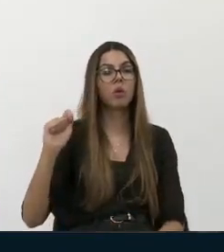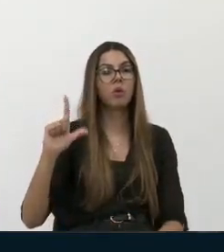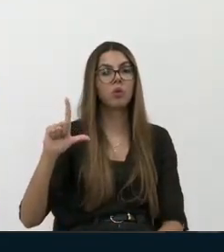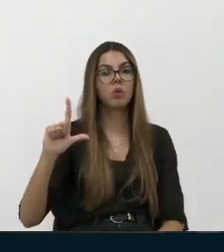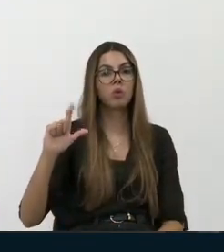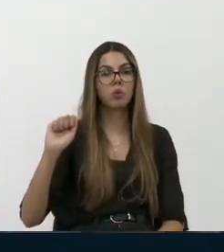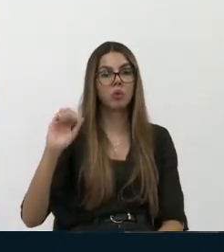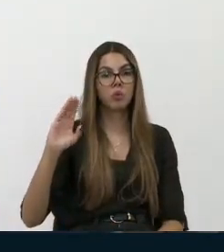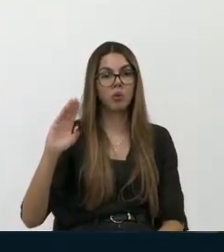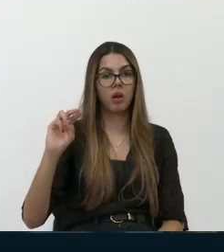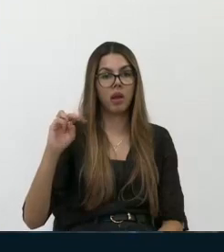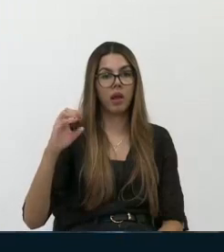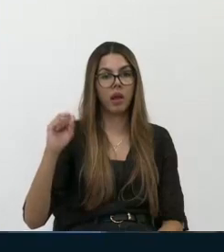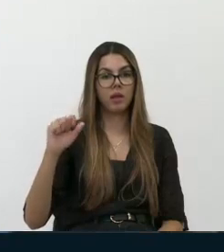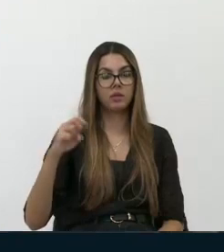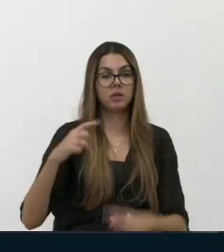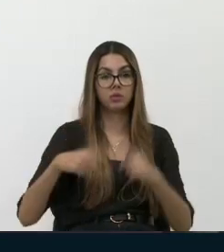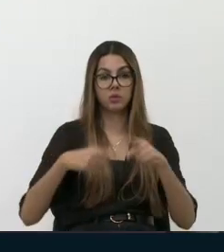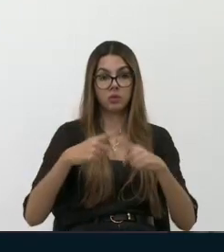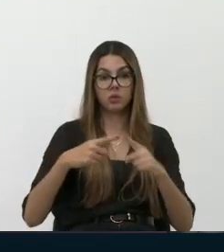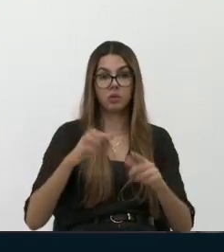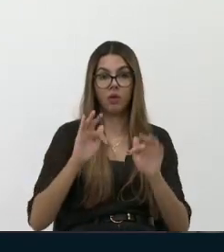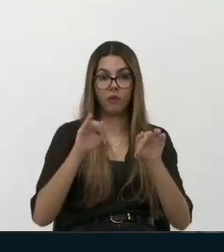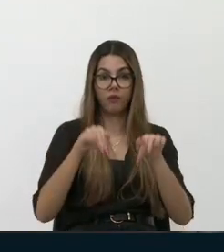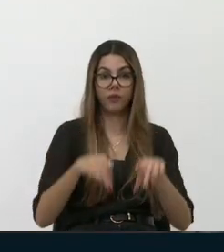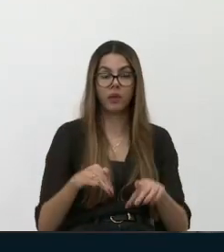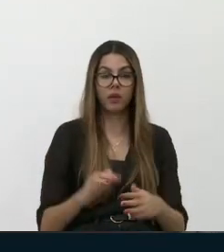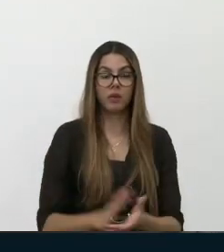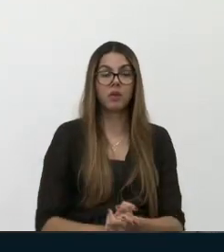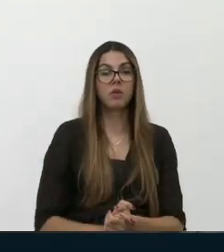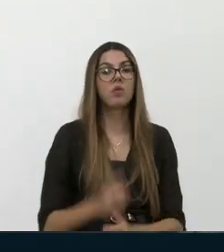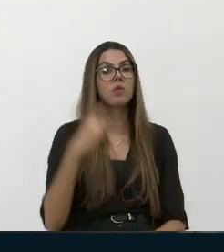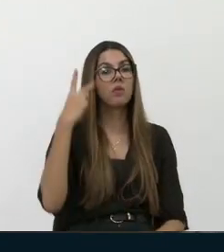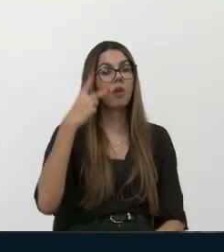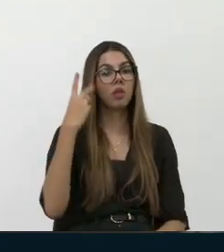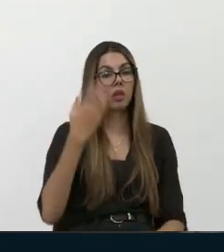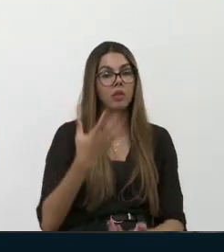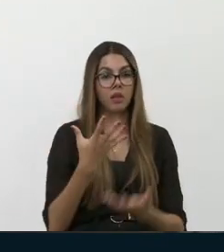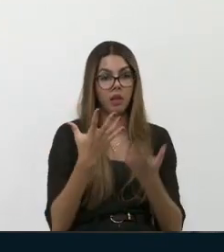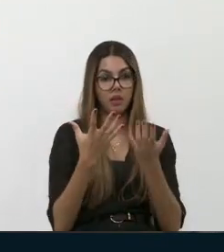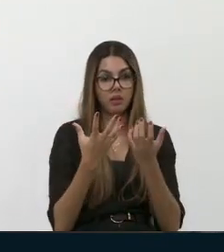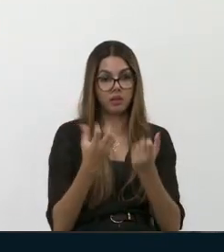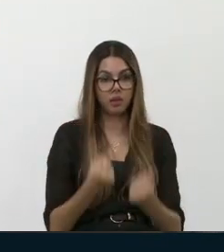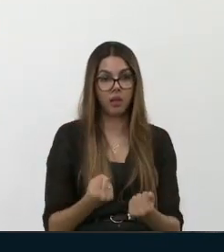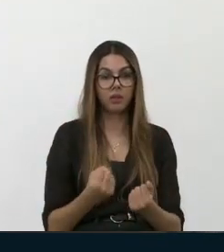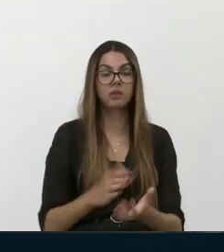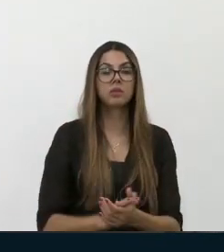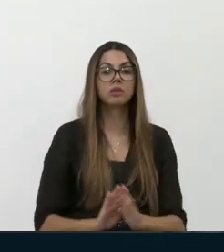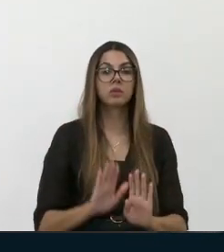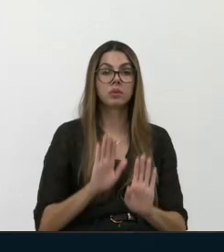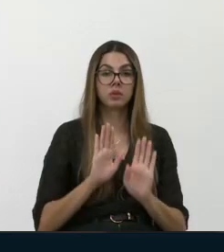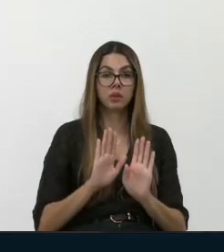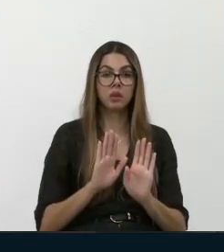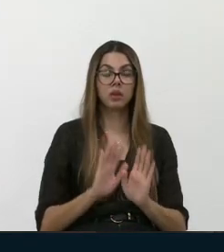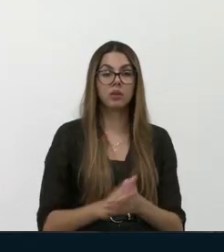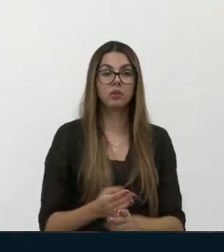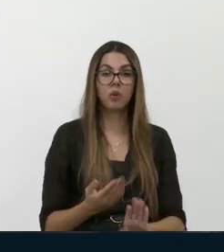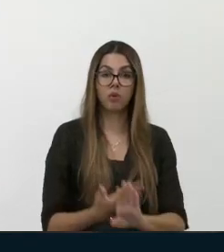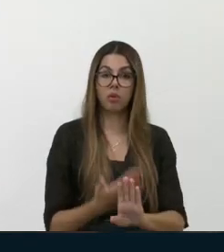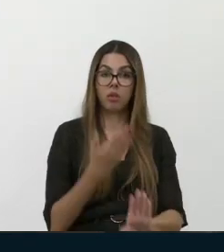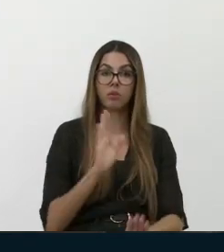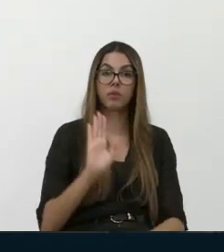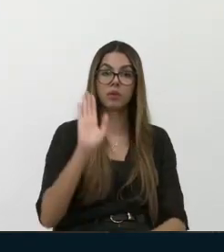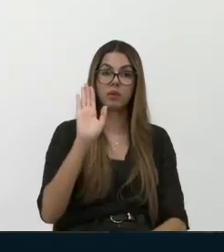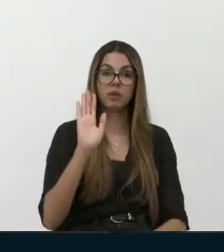discussão. Encerrada a discussão e votação. Os vereadores favoráveis permaneçam como estão e os contrários se manifestem. Encerrada a